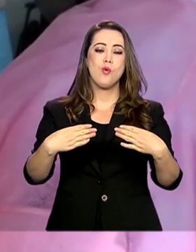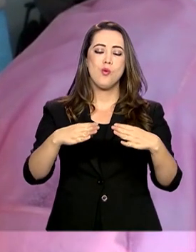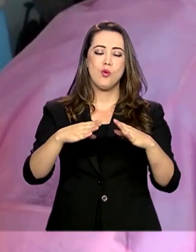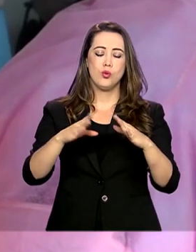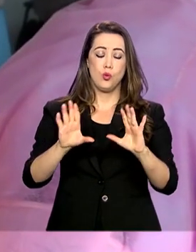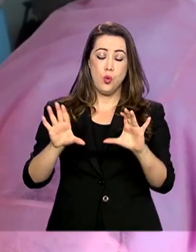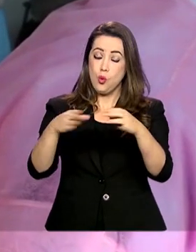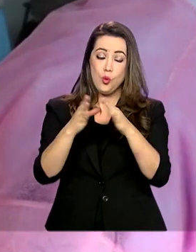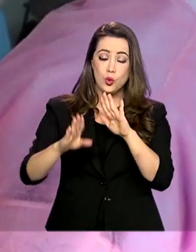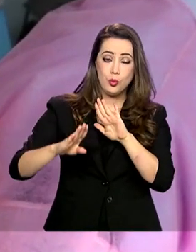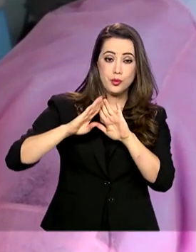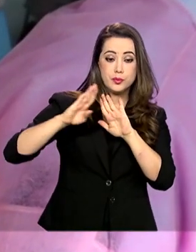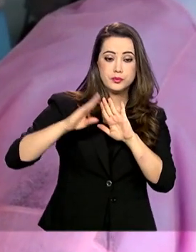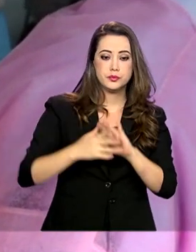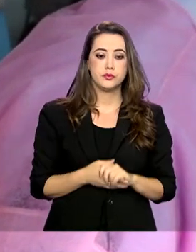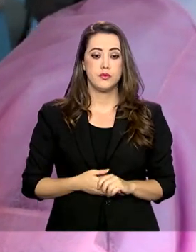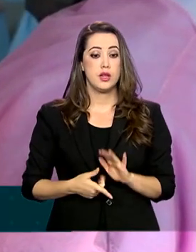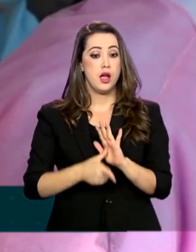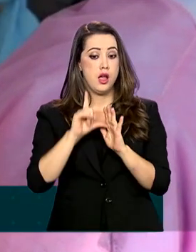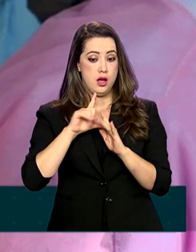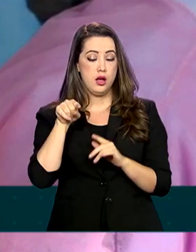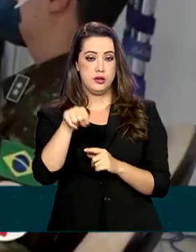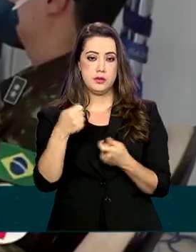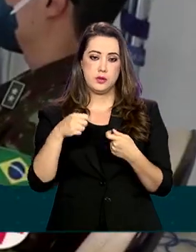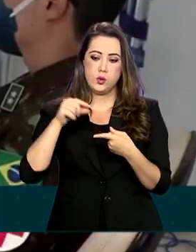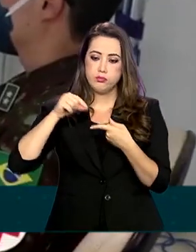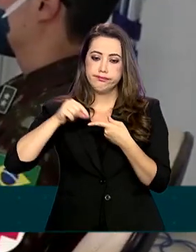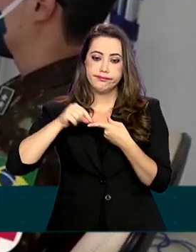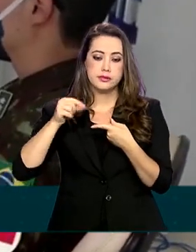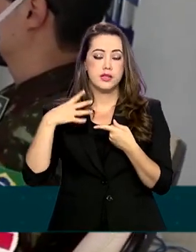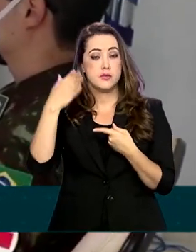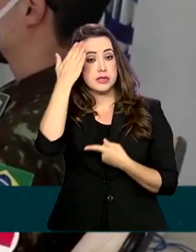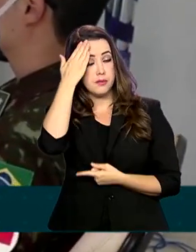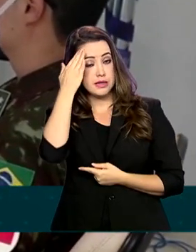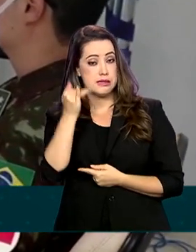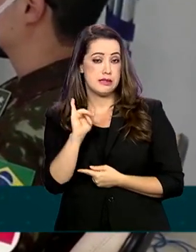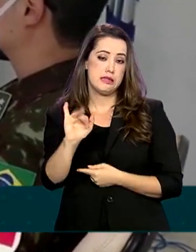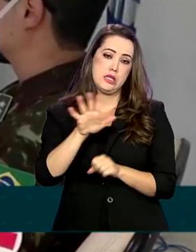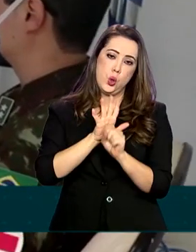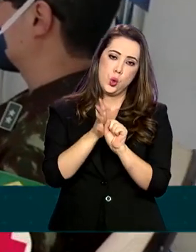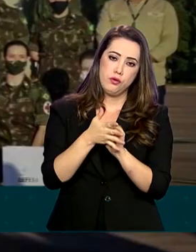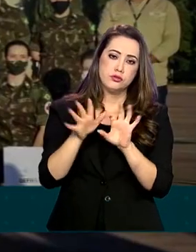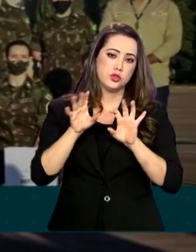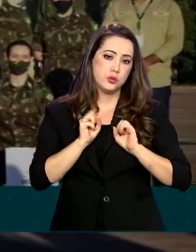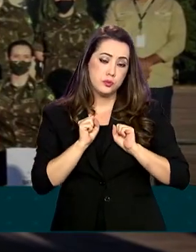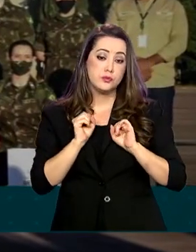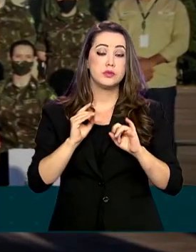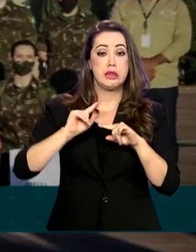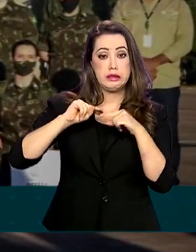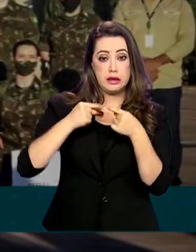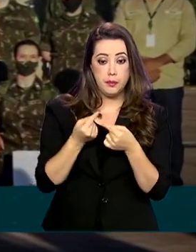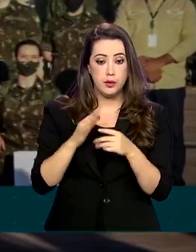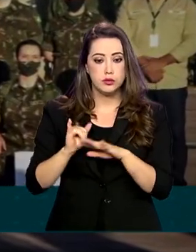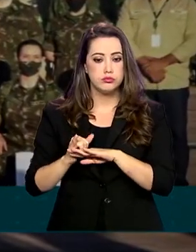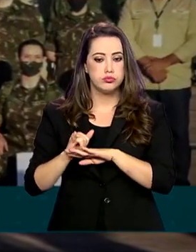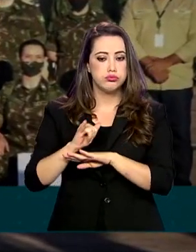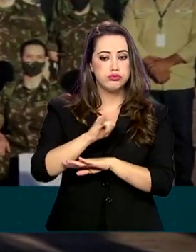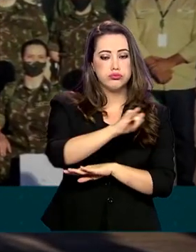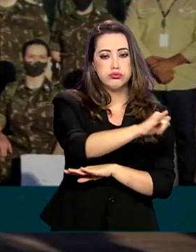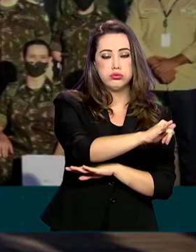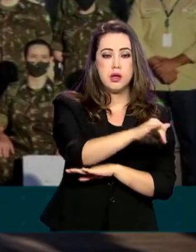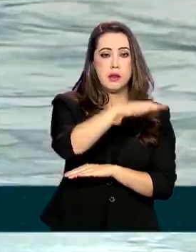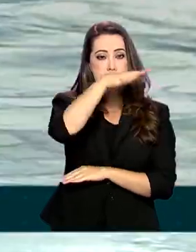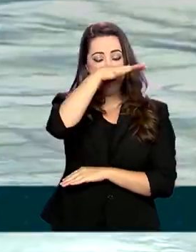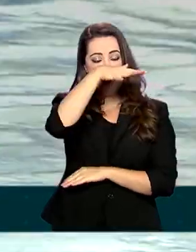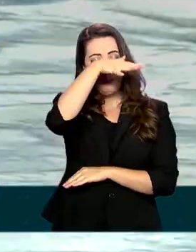Antes de embarcar, os militares foram testados para diagnosticar casos de coronavírus. Depois, seguiram para o estado do